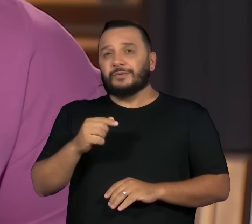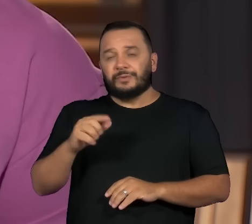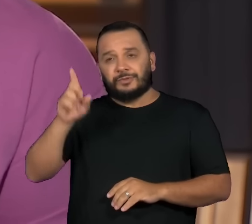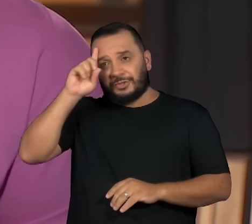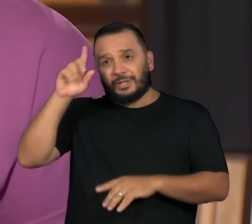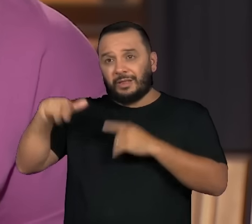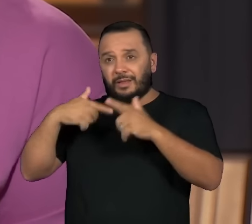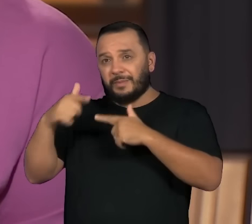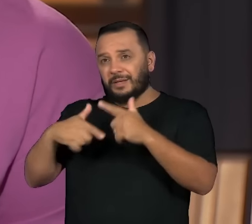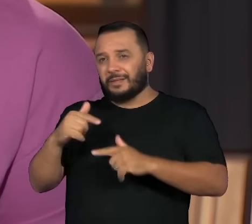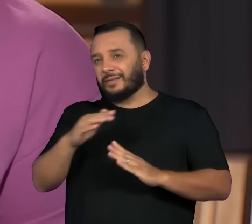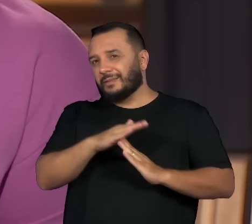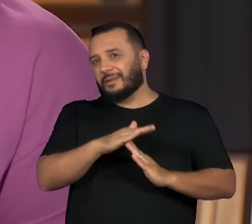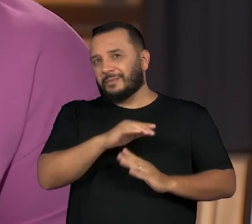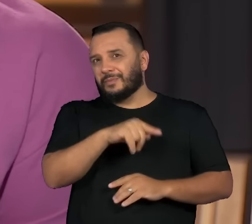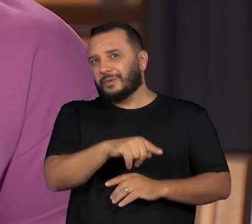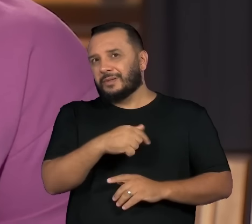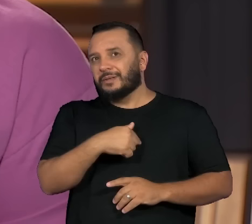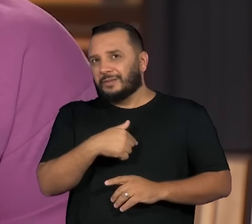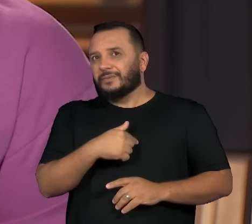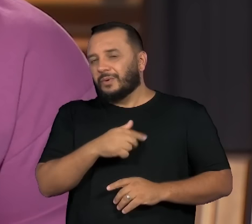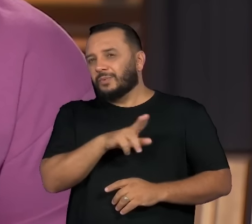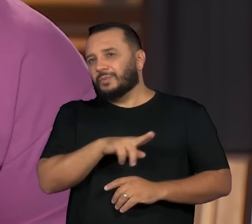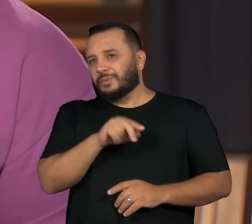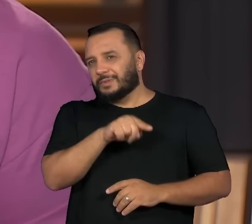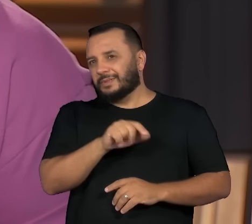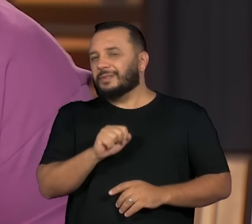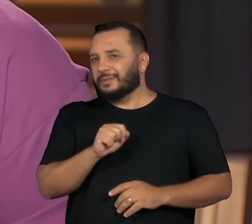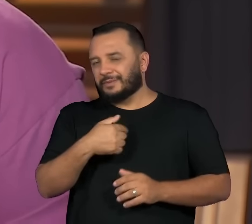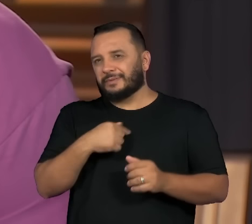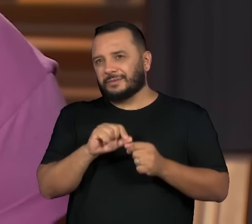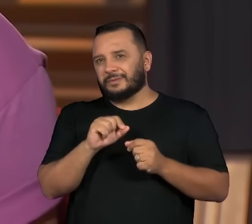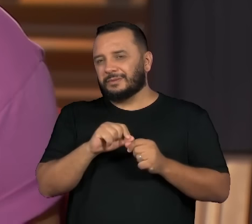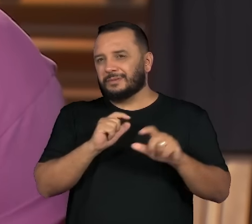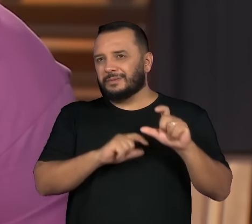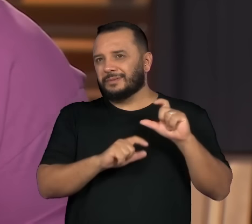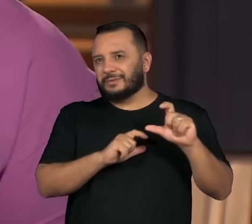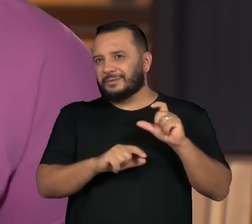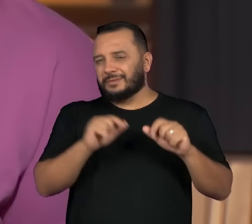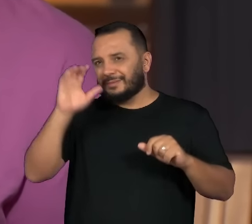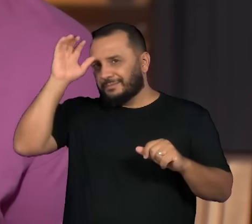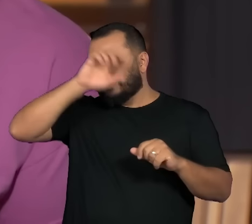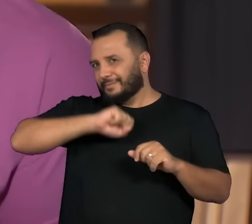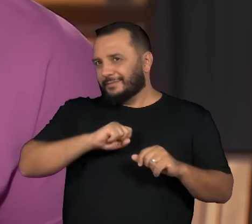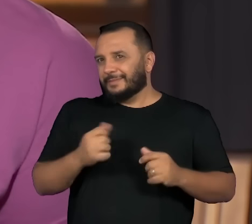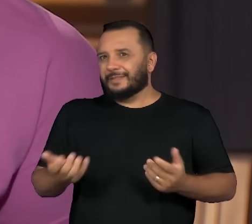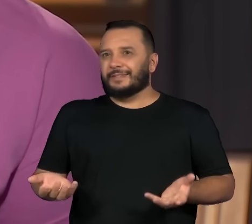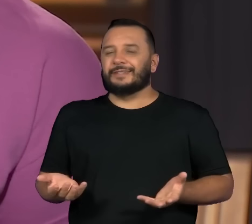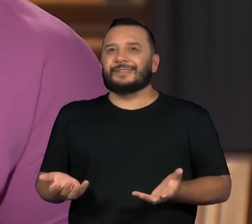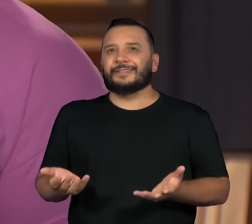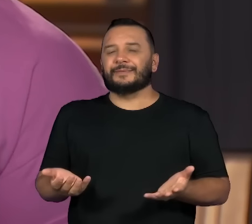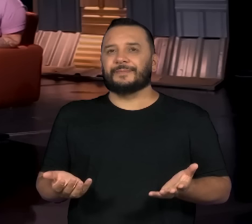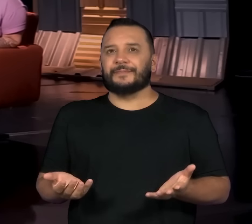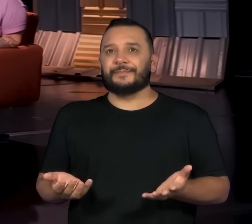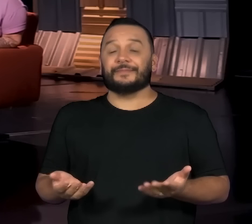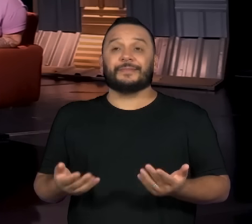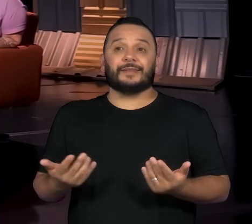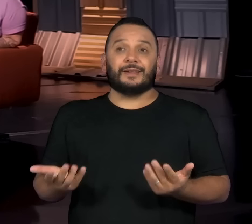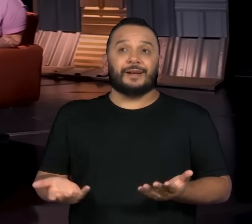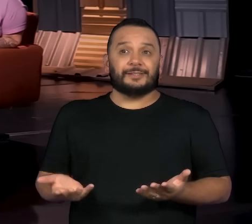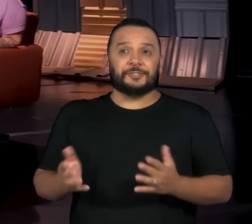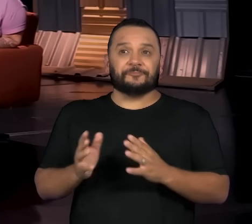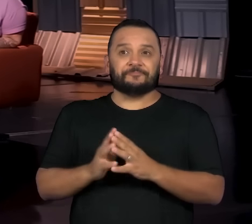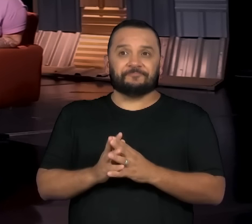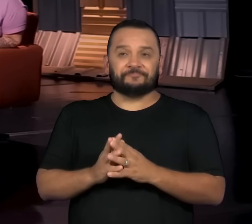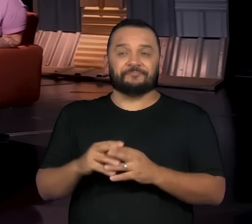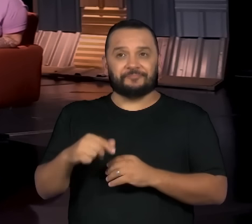trabalhando, quando eu tiver tempo eu vou usar. Eu vou fazer uns quadrinhos, vou aprender. E aí, eu